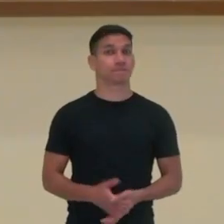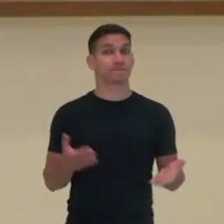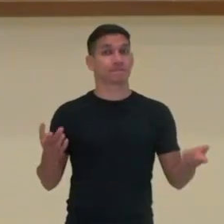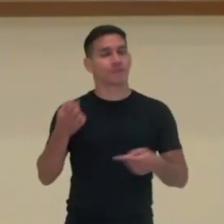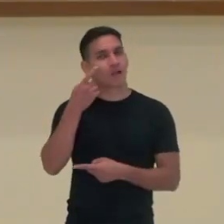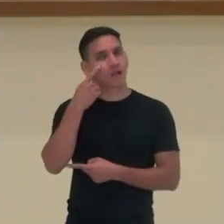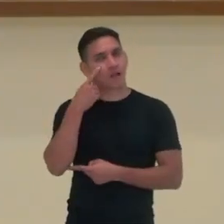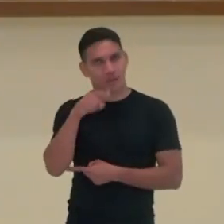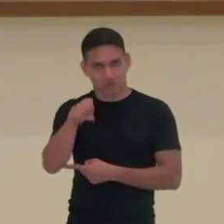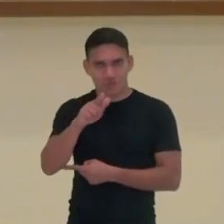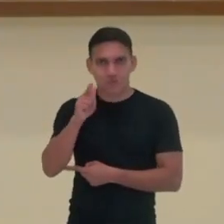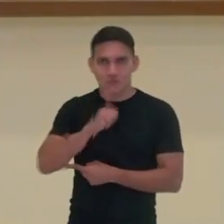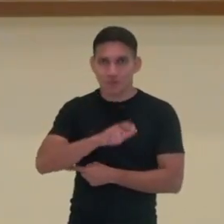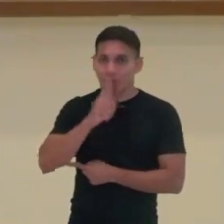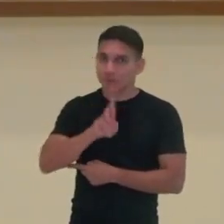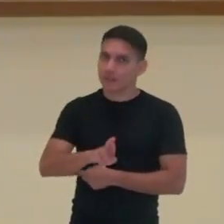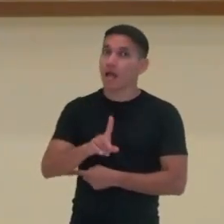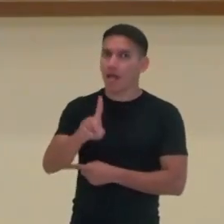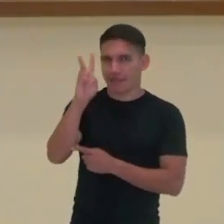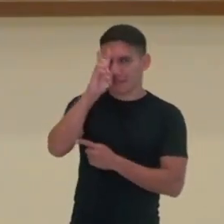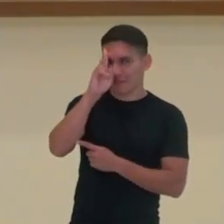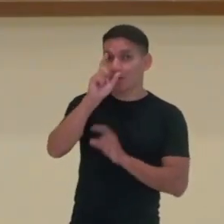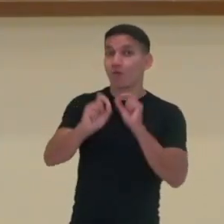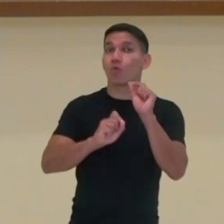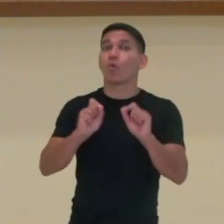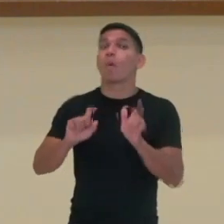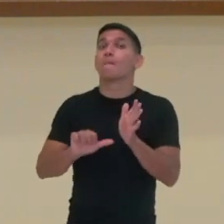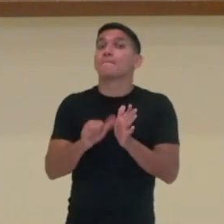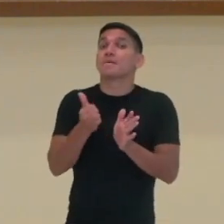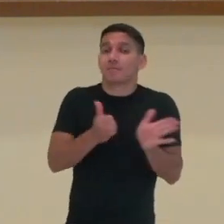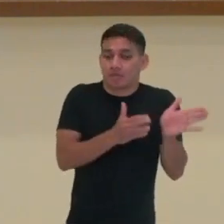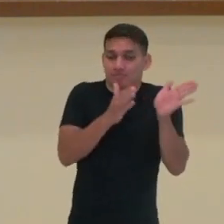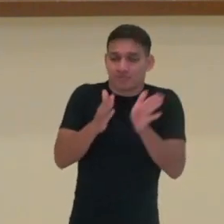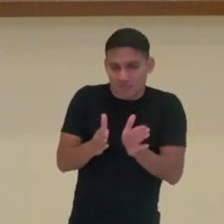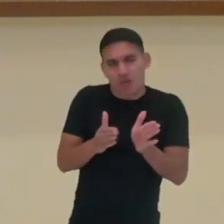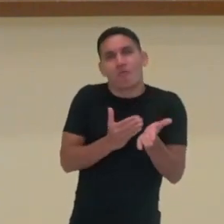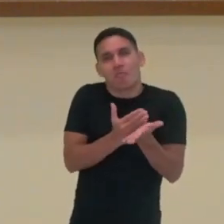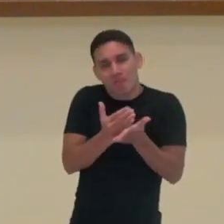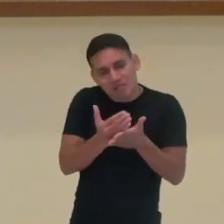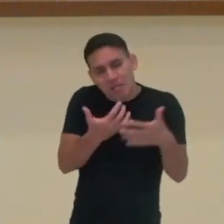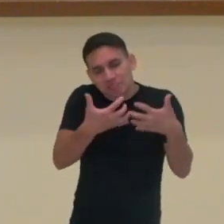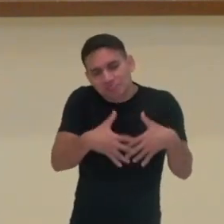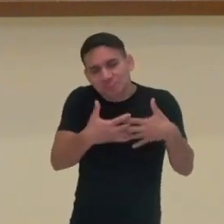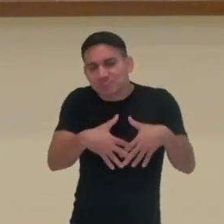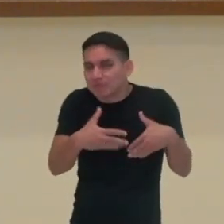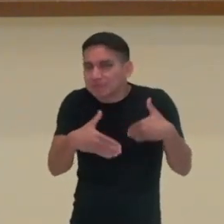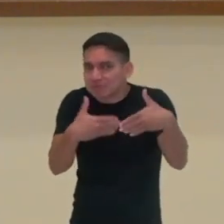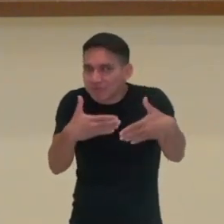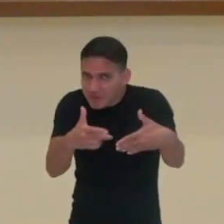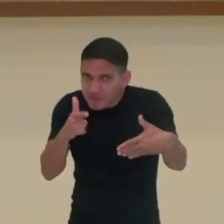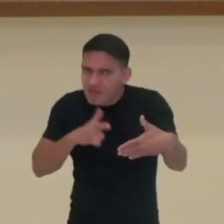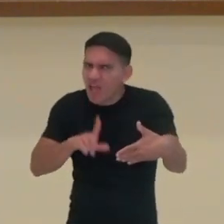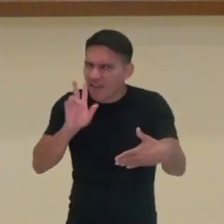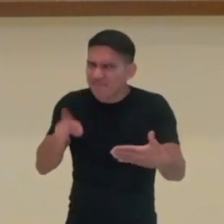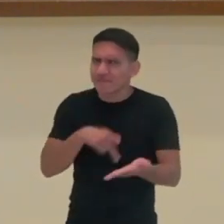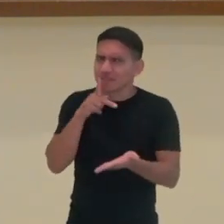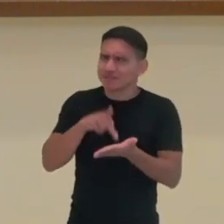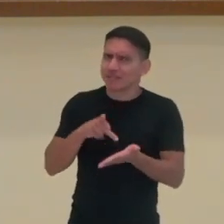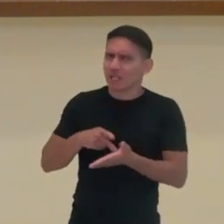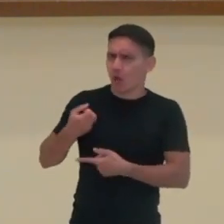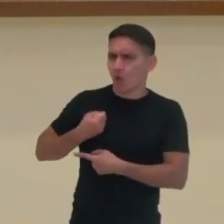Vamos lá, pessoal? Então, vocês se lembram qual é o primeiro passo para a gente verificar se esses valores são ou não